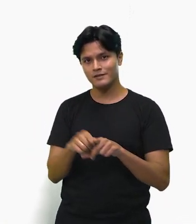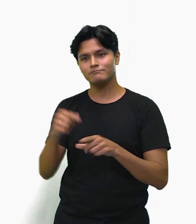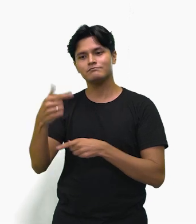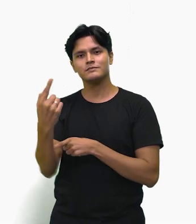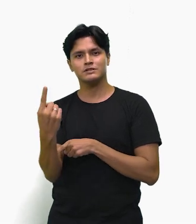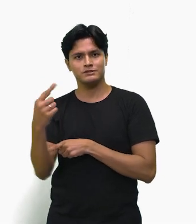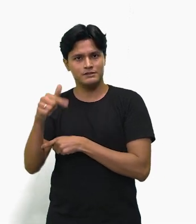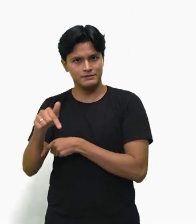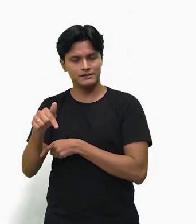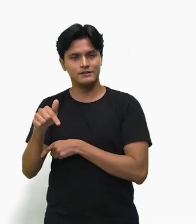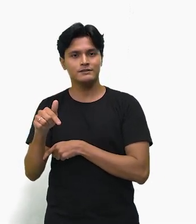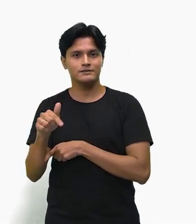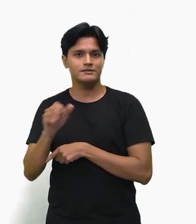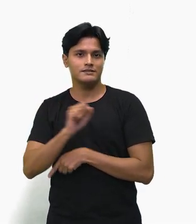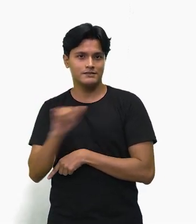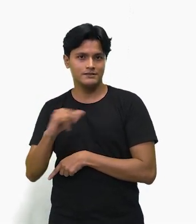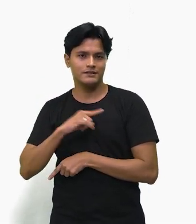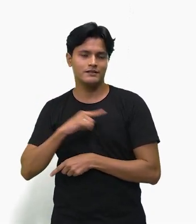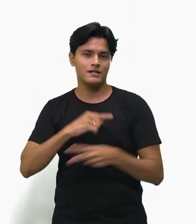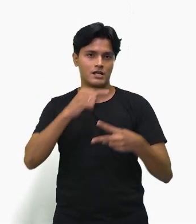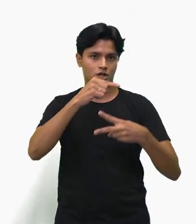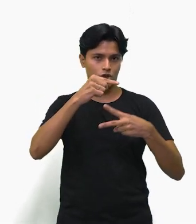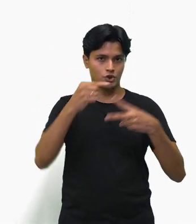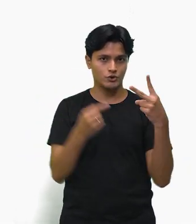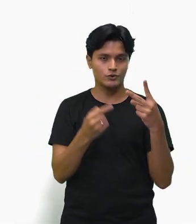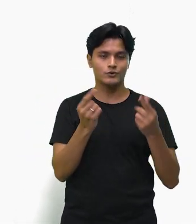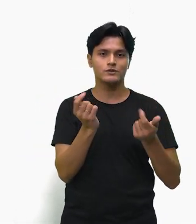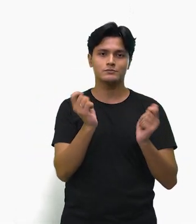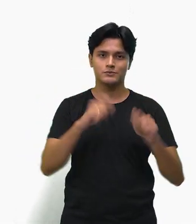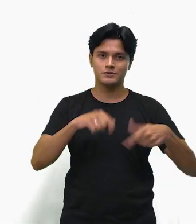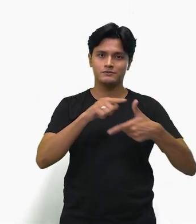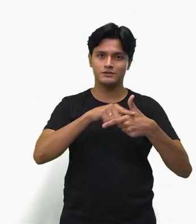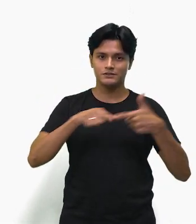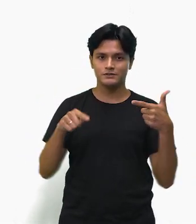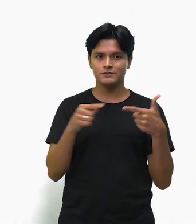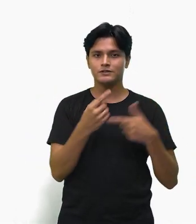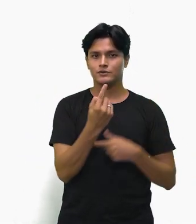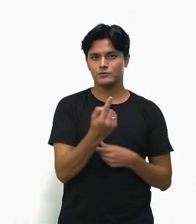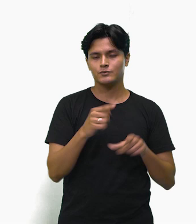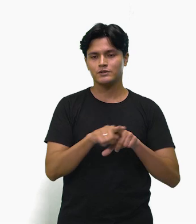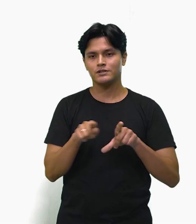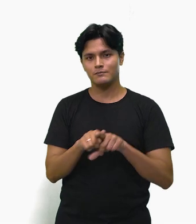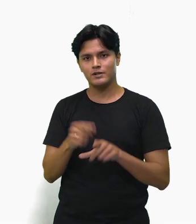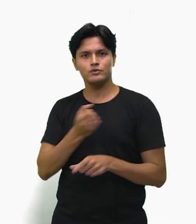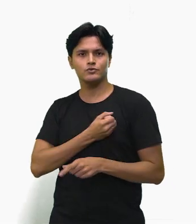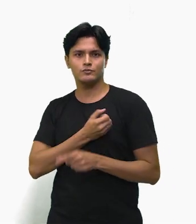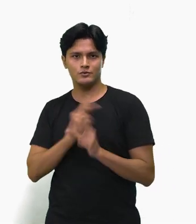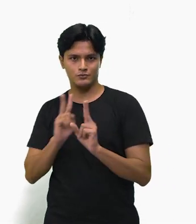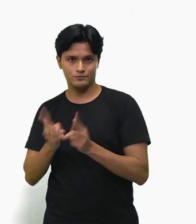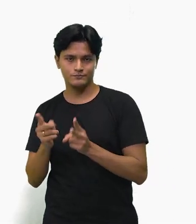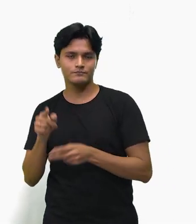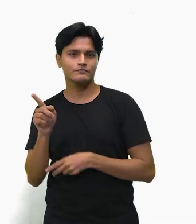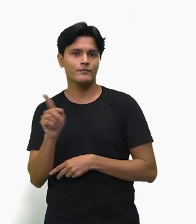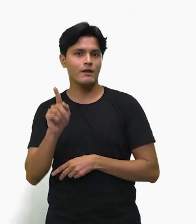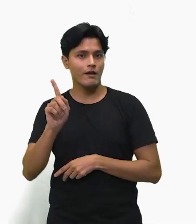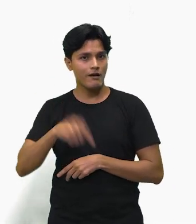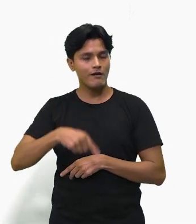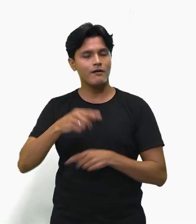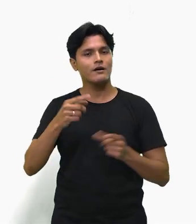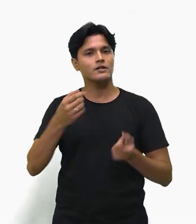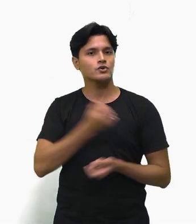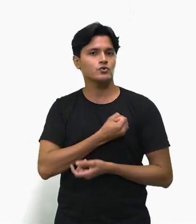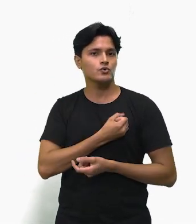vez que um número só tem dois divisores, em que esses divisores é o 1 e ele mesmo, eles são chamados de números primos,